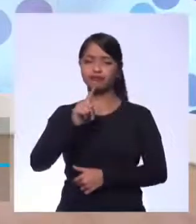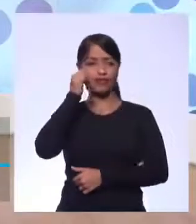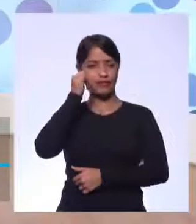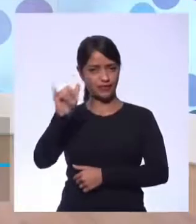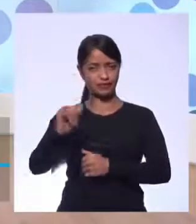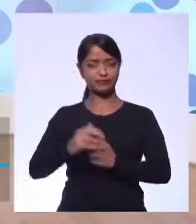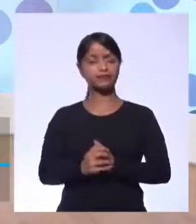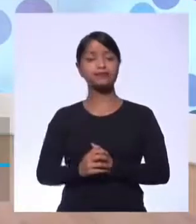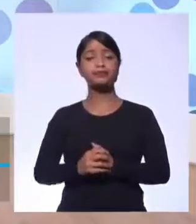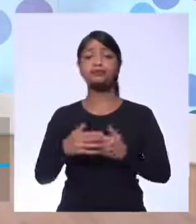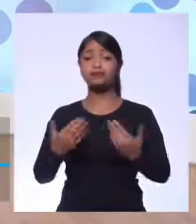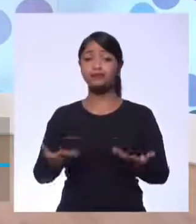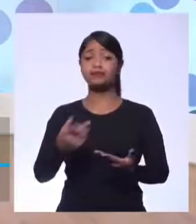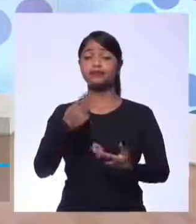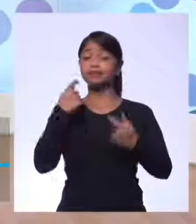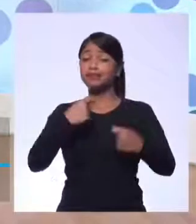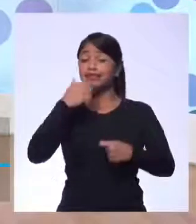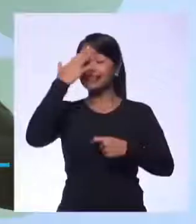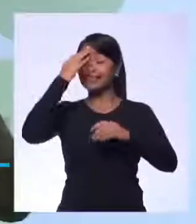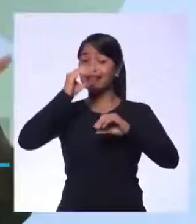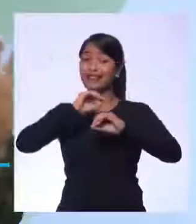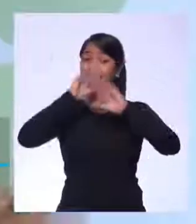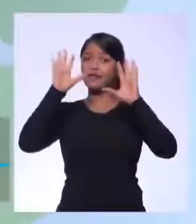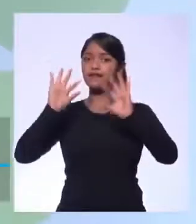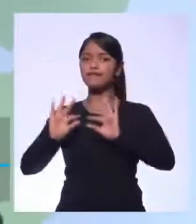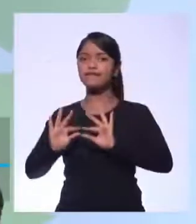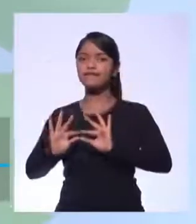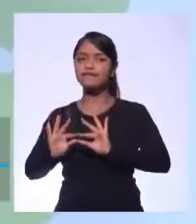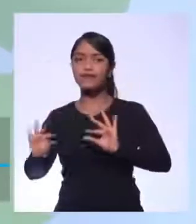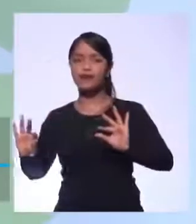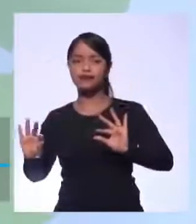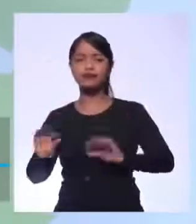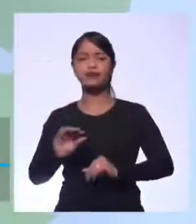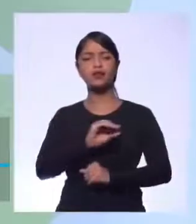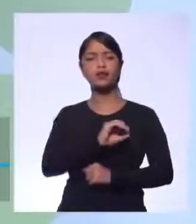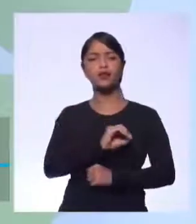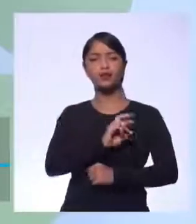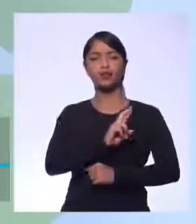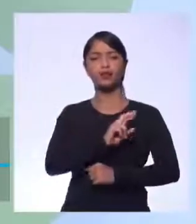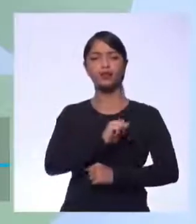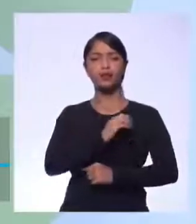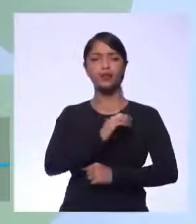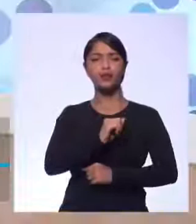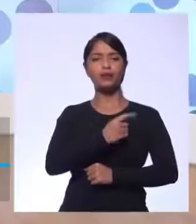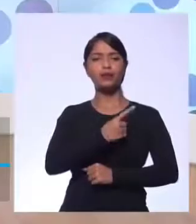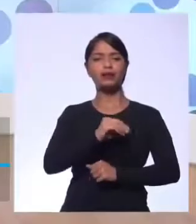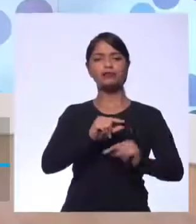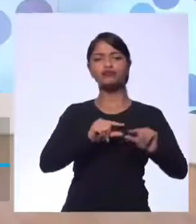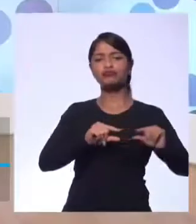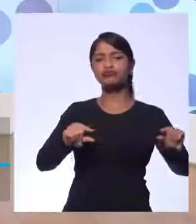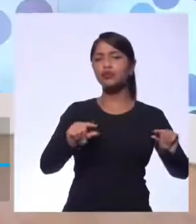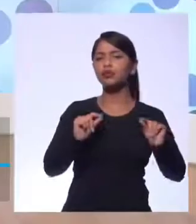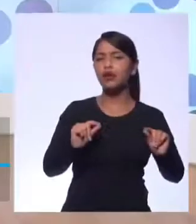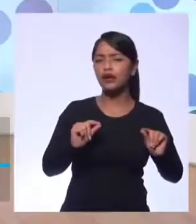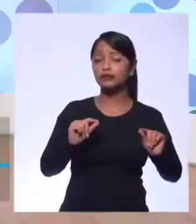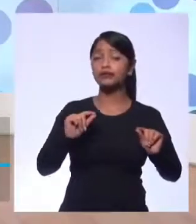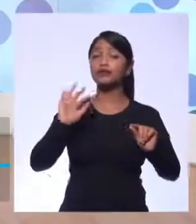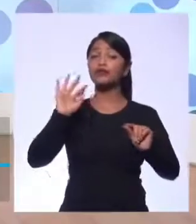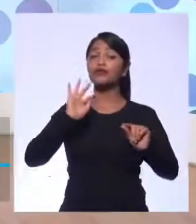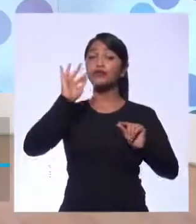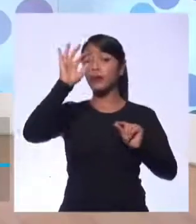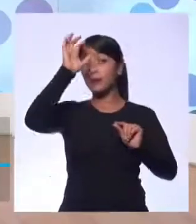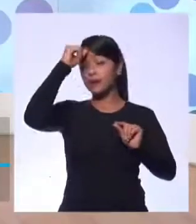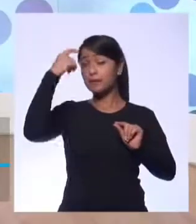tem que entender bem o que é frase, o que é oração, pontuar direitinho. Para depois entrar em período. E aí vocês vão numa matéria